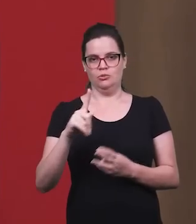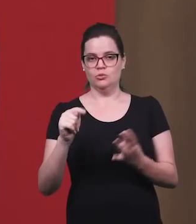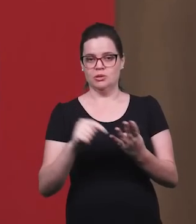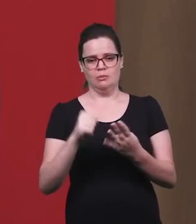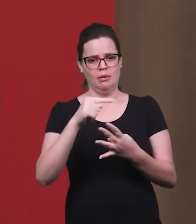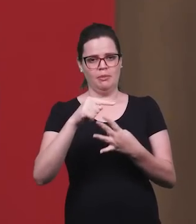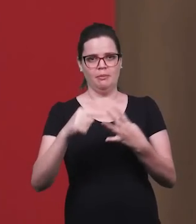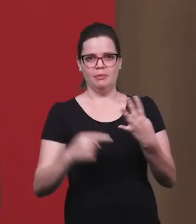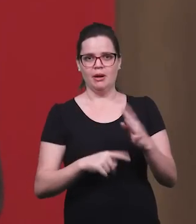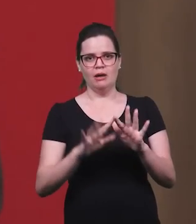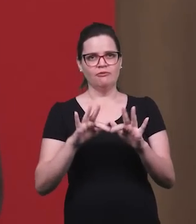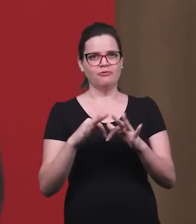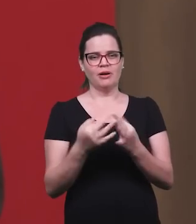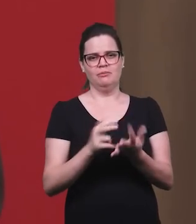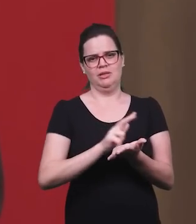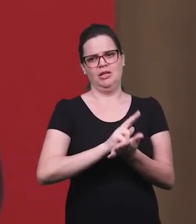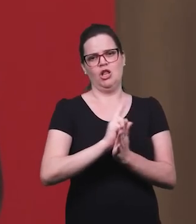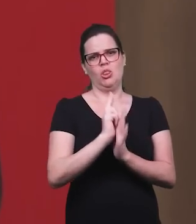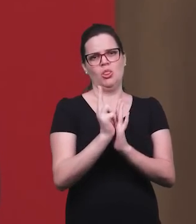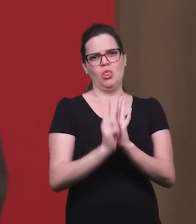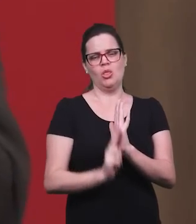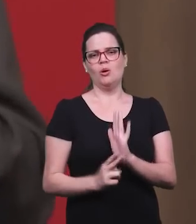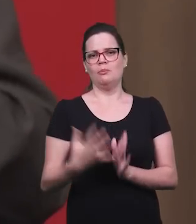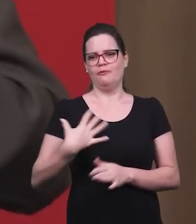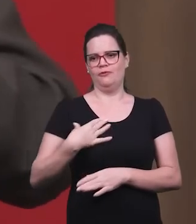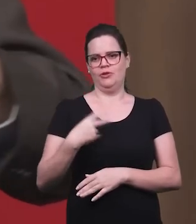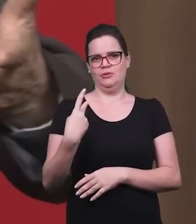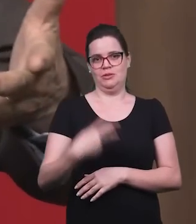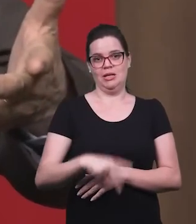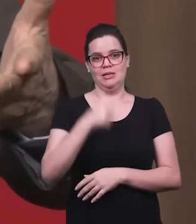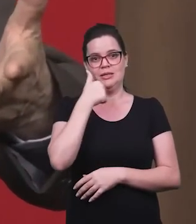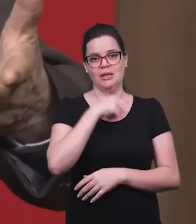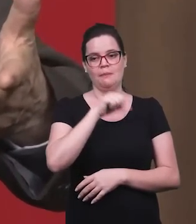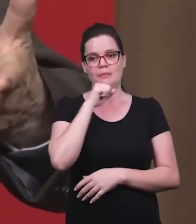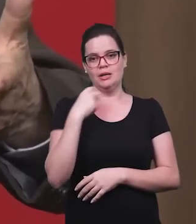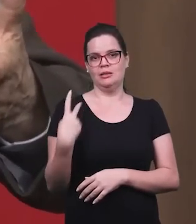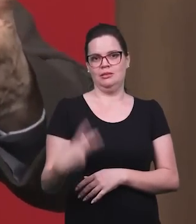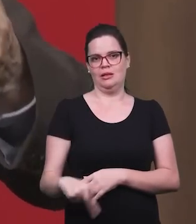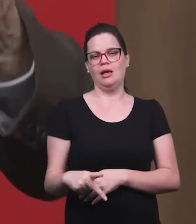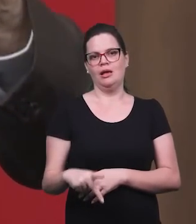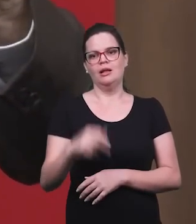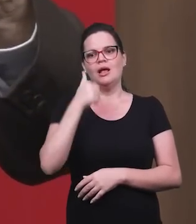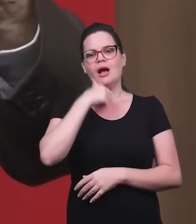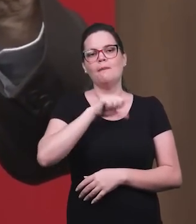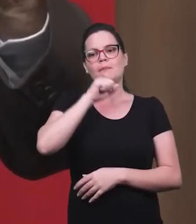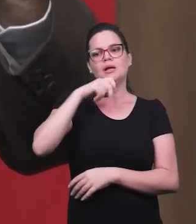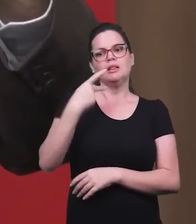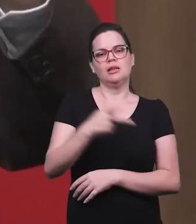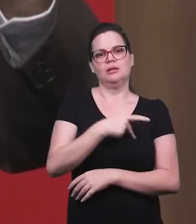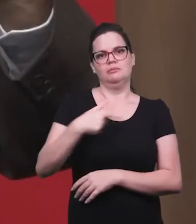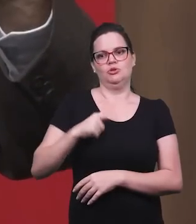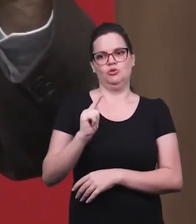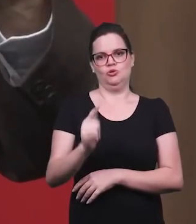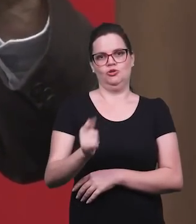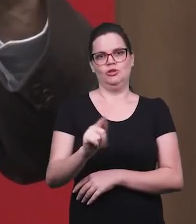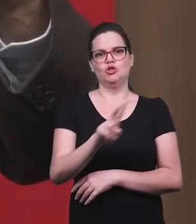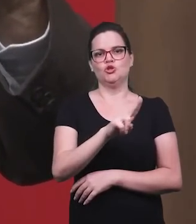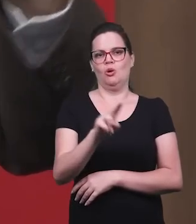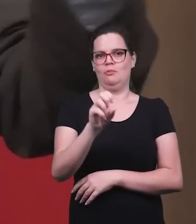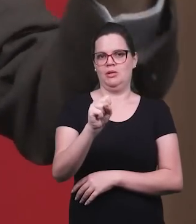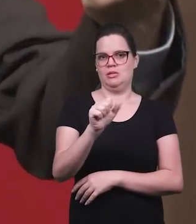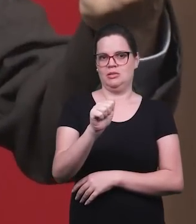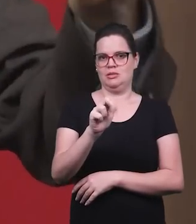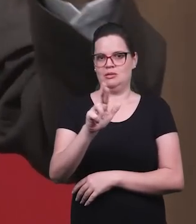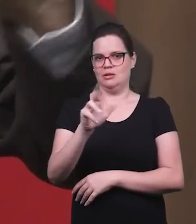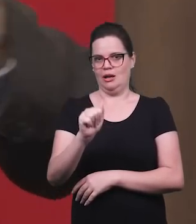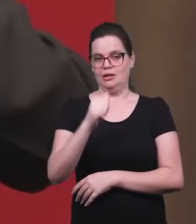Juninha, Jedaia, tem outros filhos, mas eles eram todos pequenos. E a mãe, dona Sara,